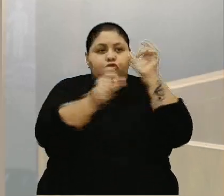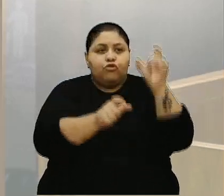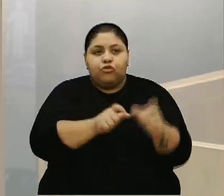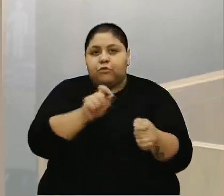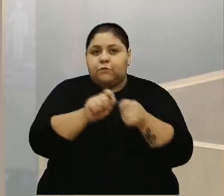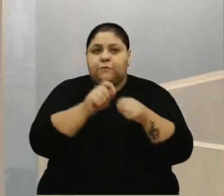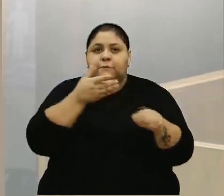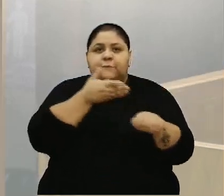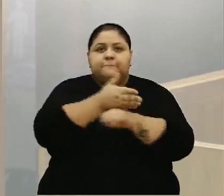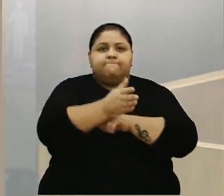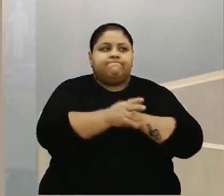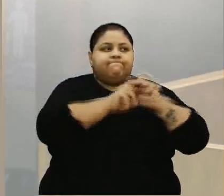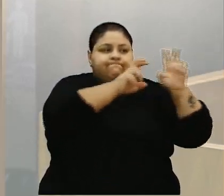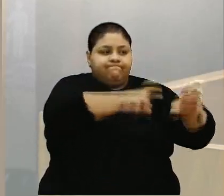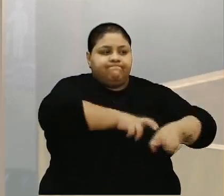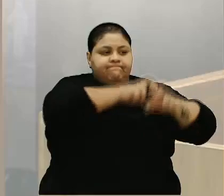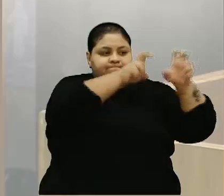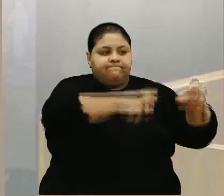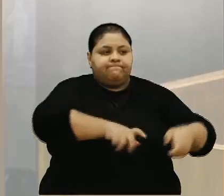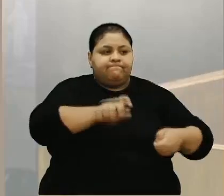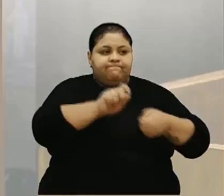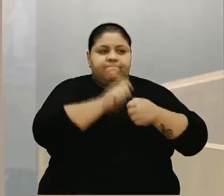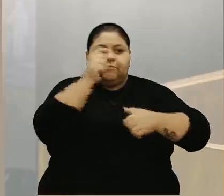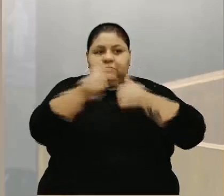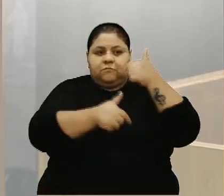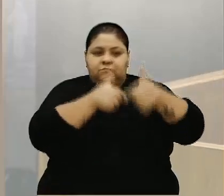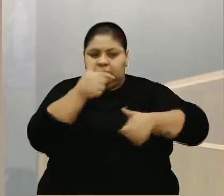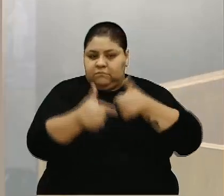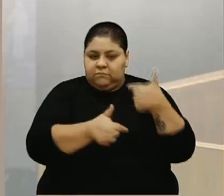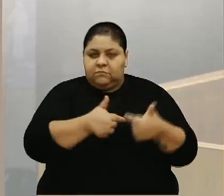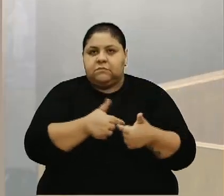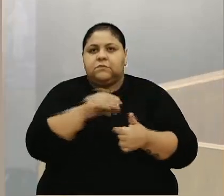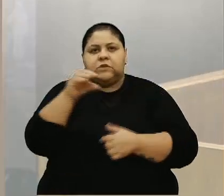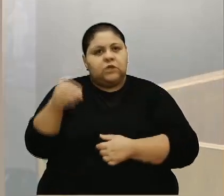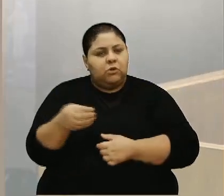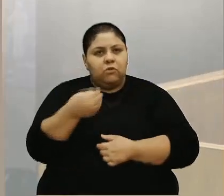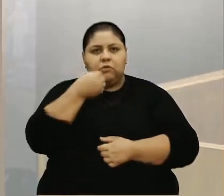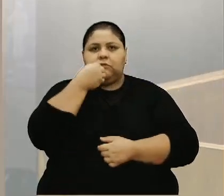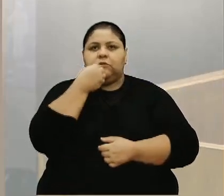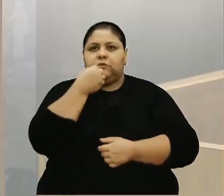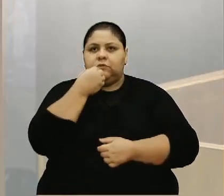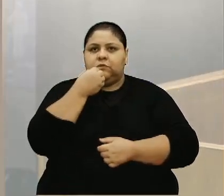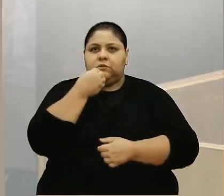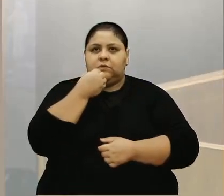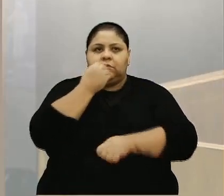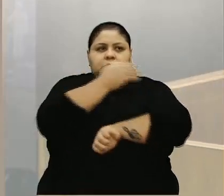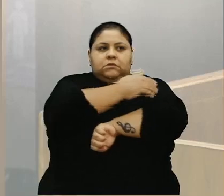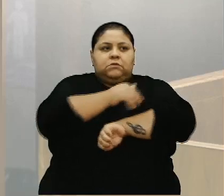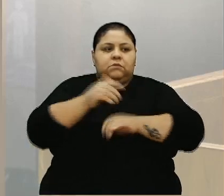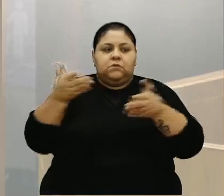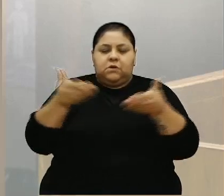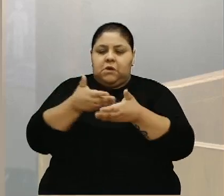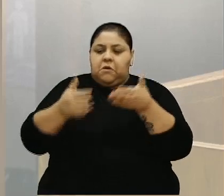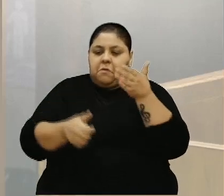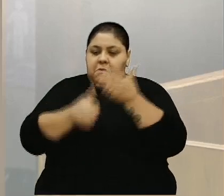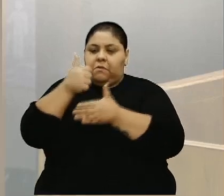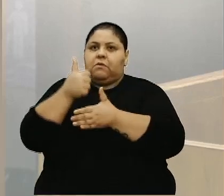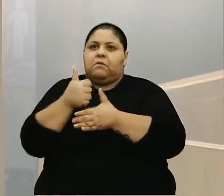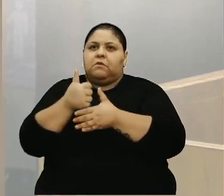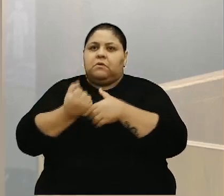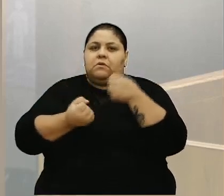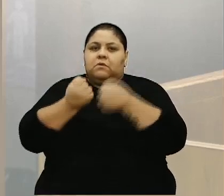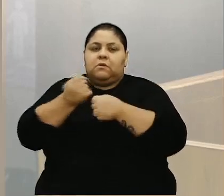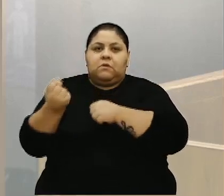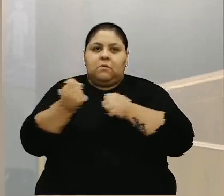envolvidas da Capina que foram fazer o trabalho ali, com certeza essa rua agora vai ficar bem melhor para que os carros